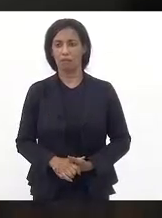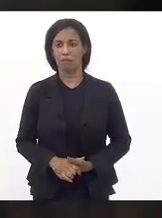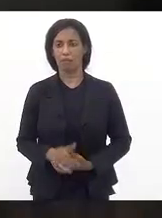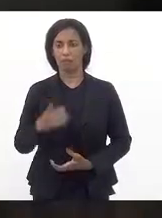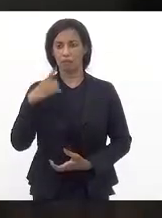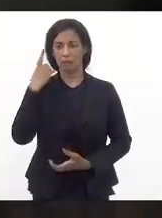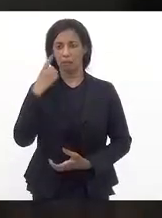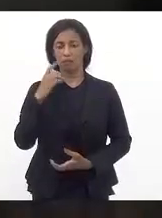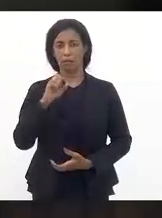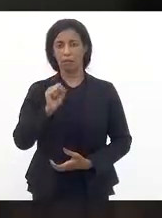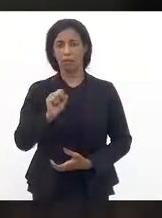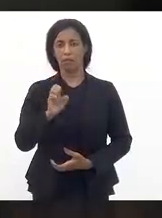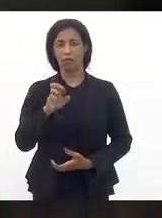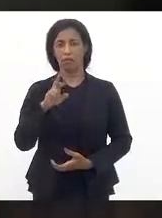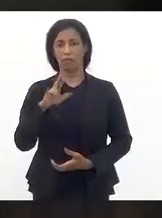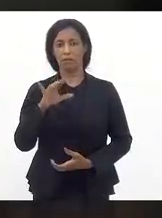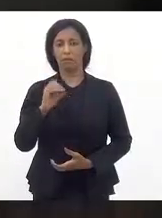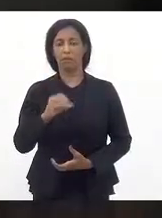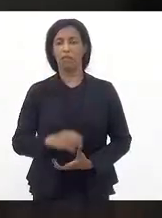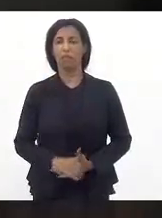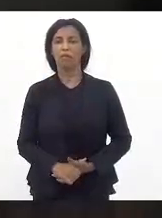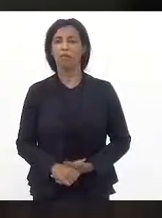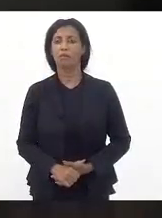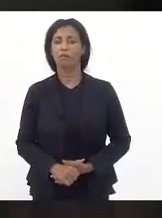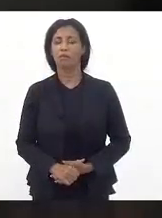o deputado Sérgio Fernandes